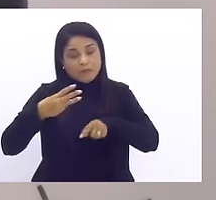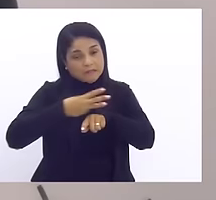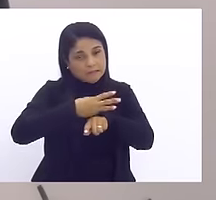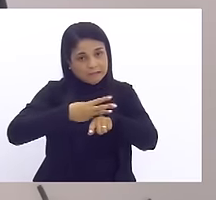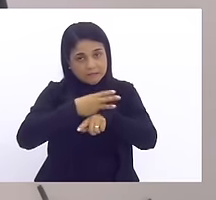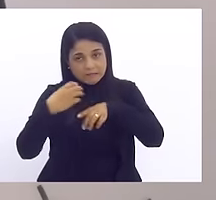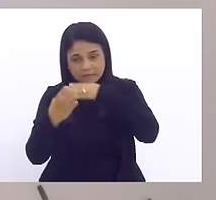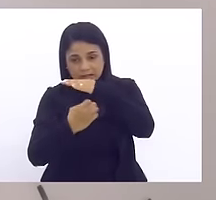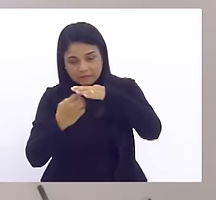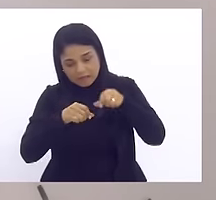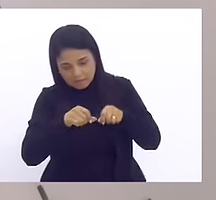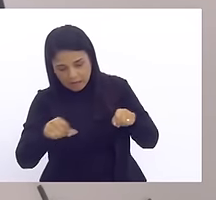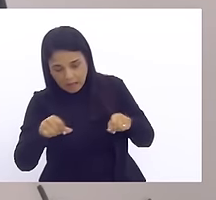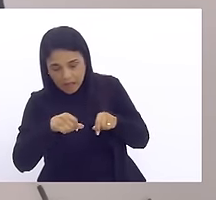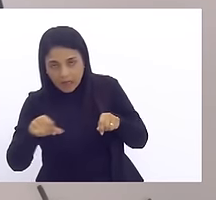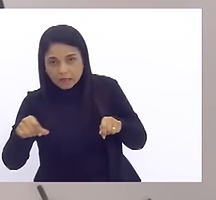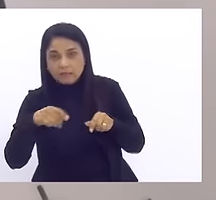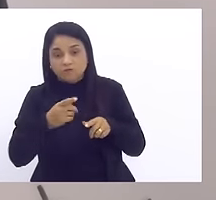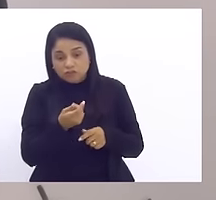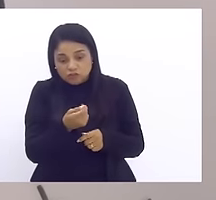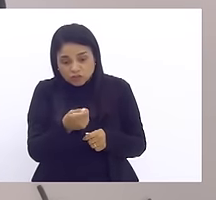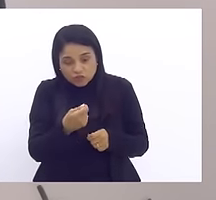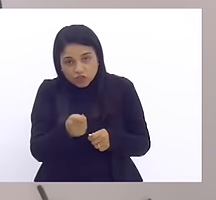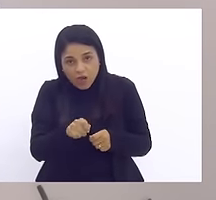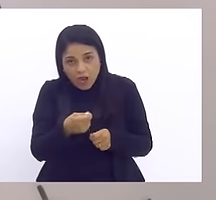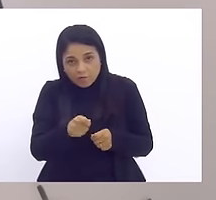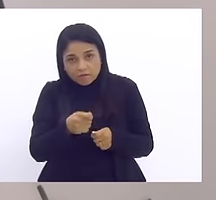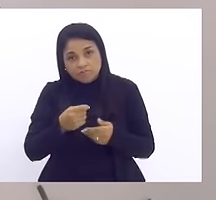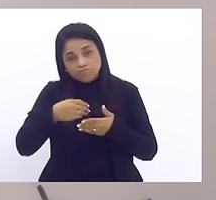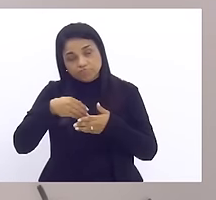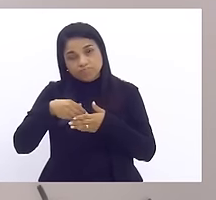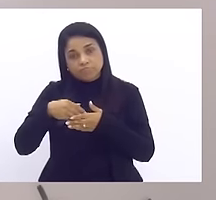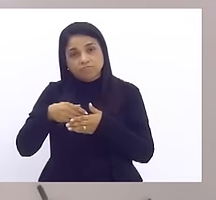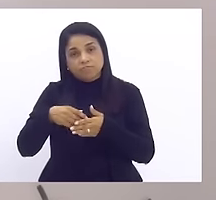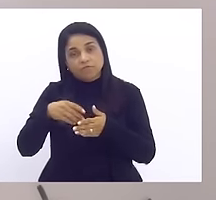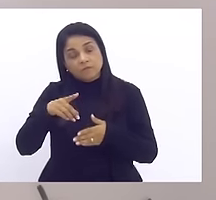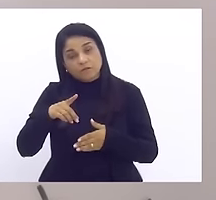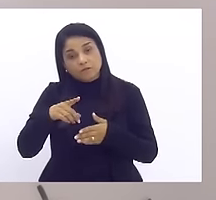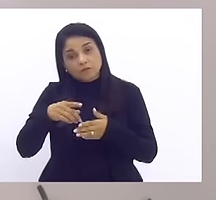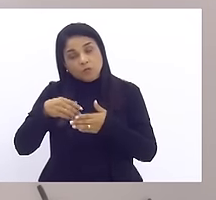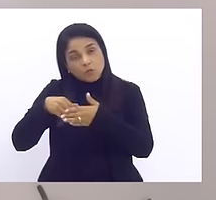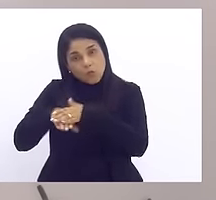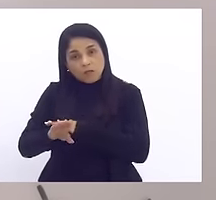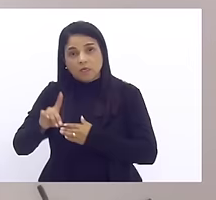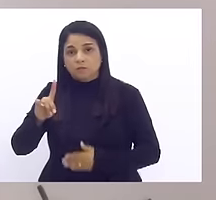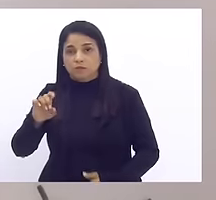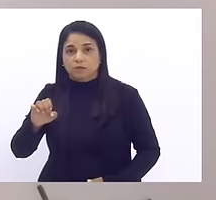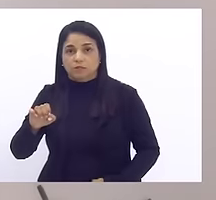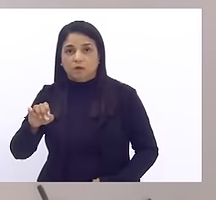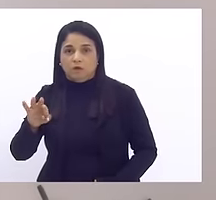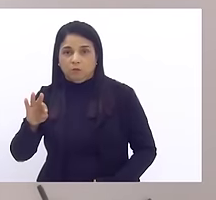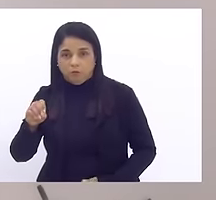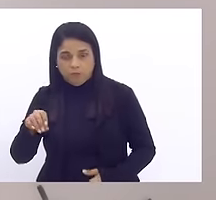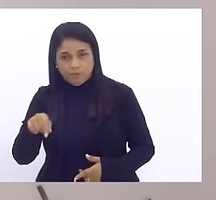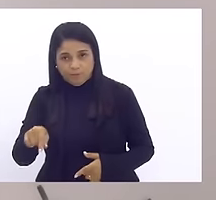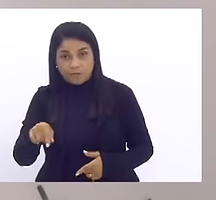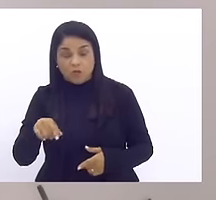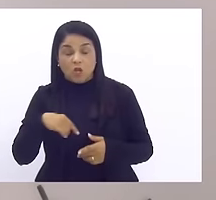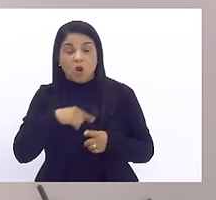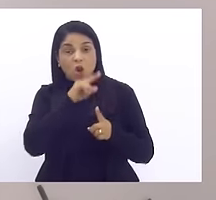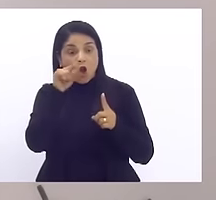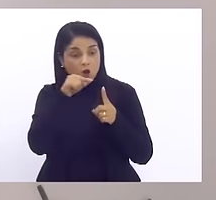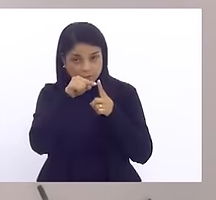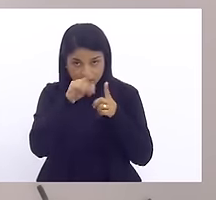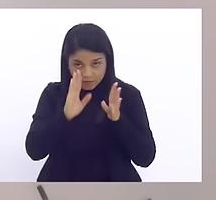que lá que o carro das pessoas e retém a chave do carro das pessoas Vamos ser objetivos eu quero saber de forma